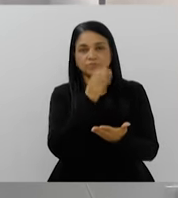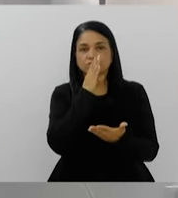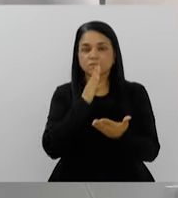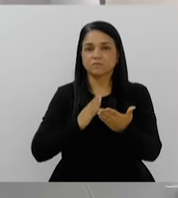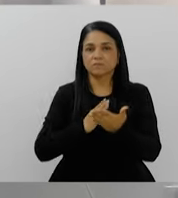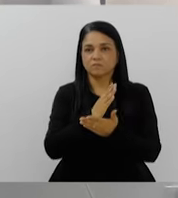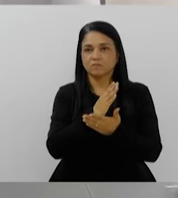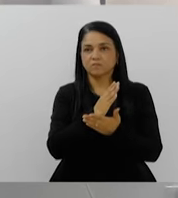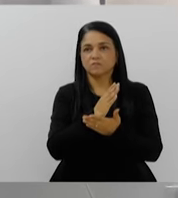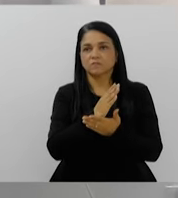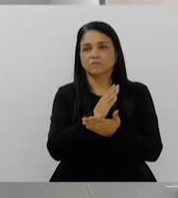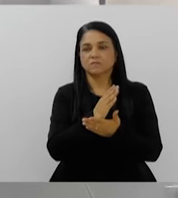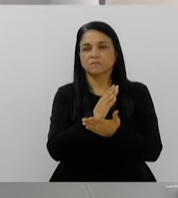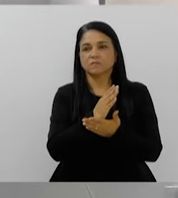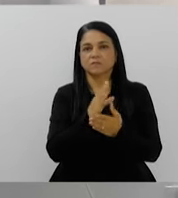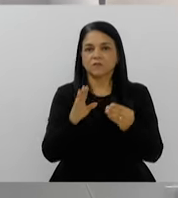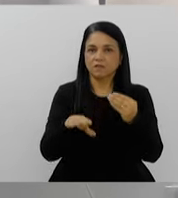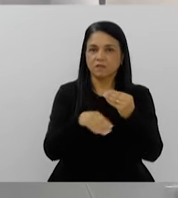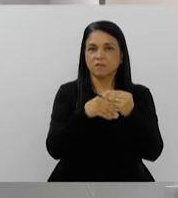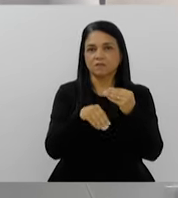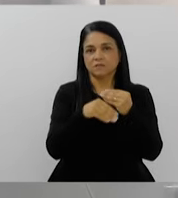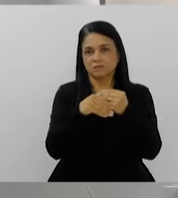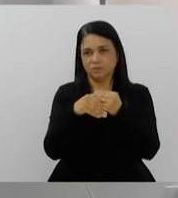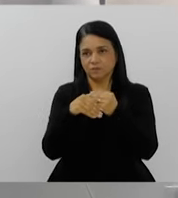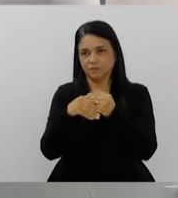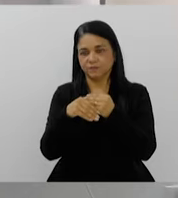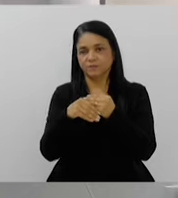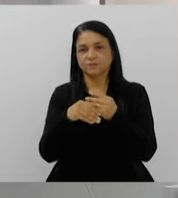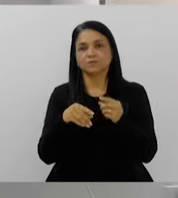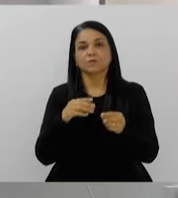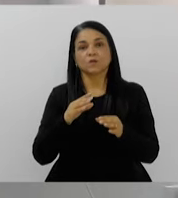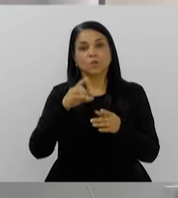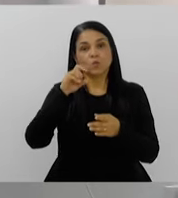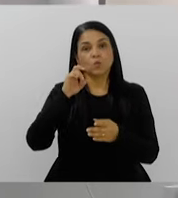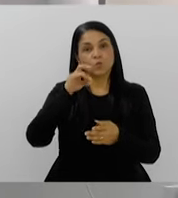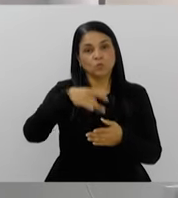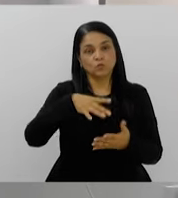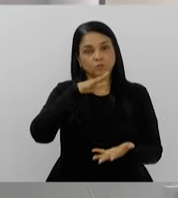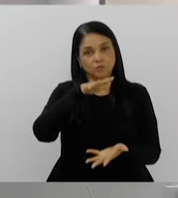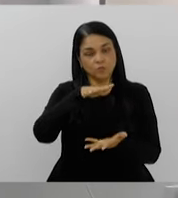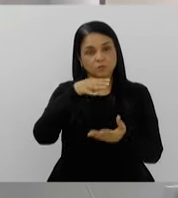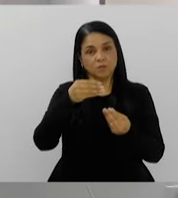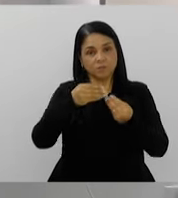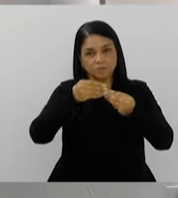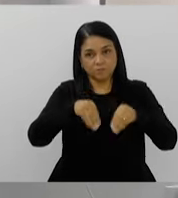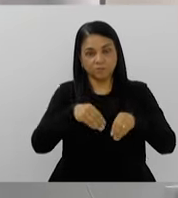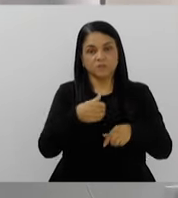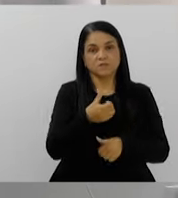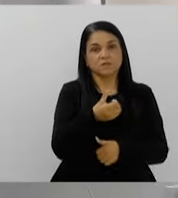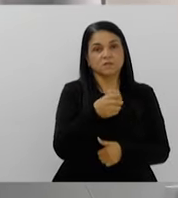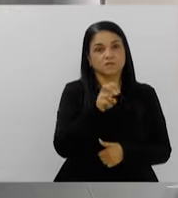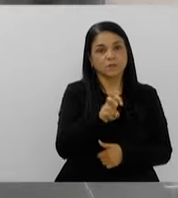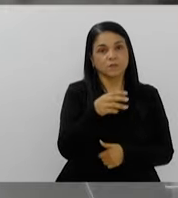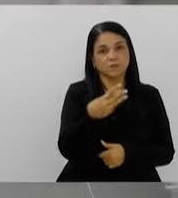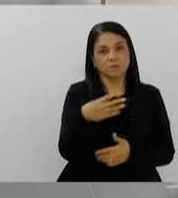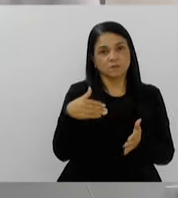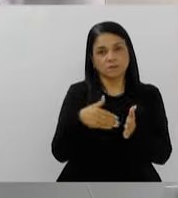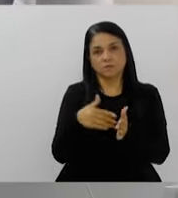estão. Aprovadas as anexações. O último bloco é o bloco da prejudicabilidade, vai do 53 ao 62, em